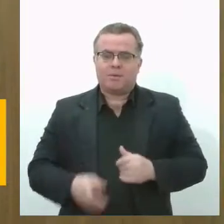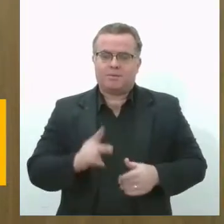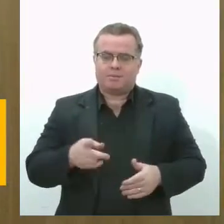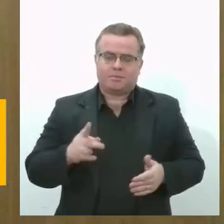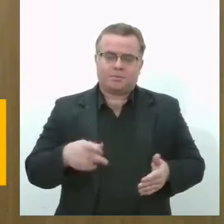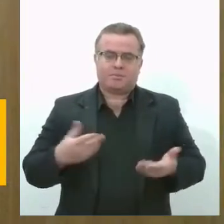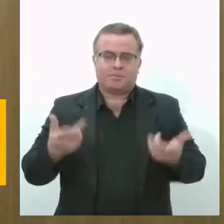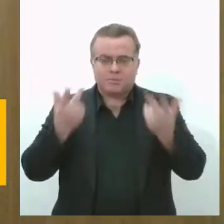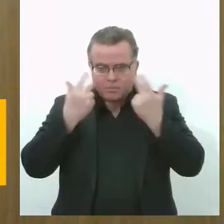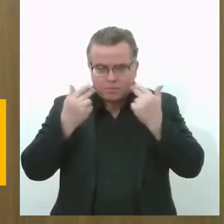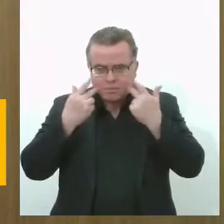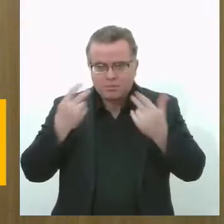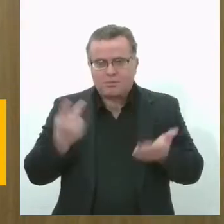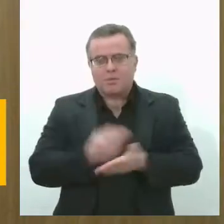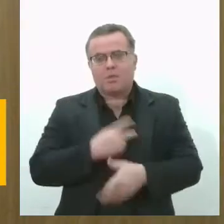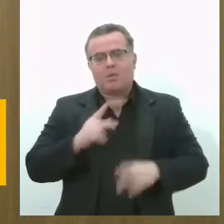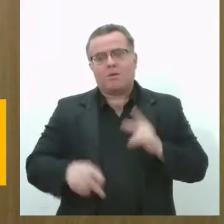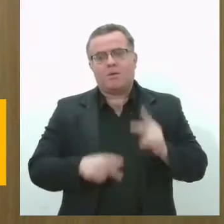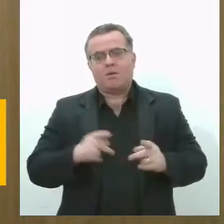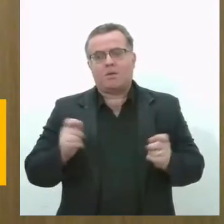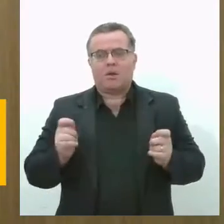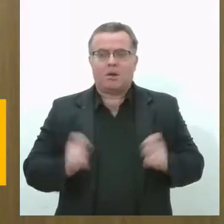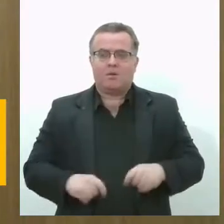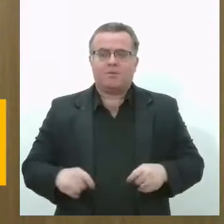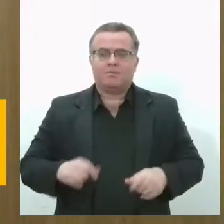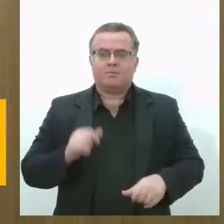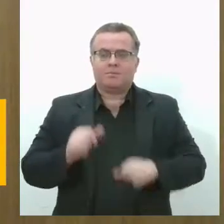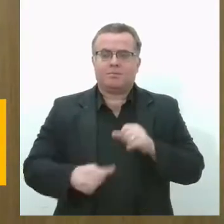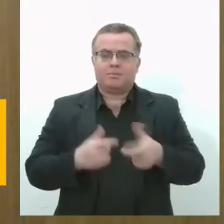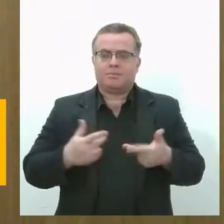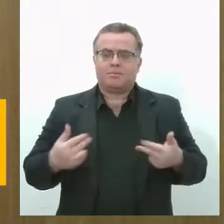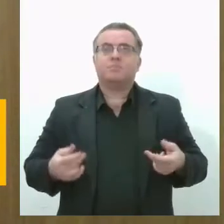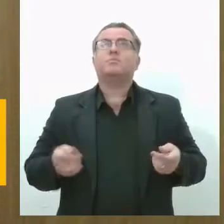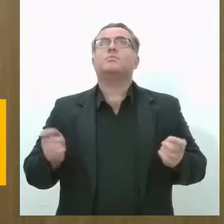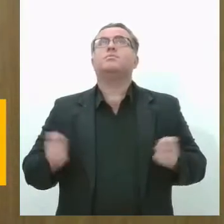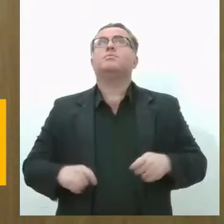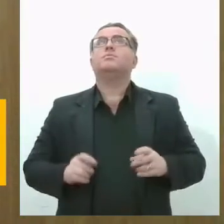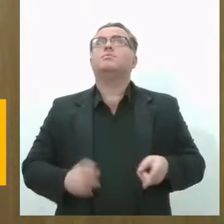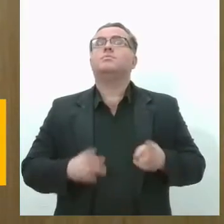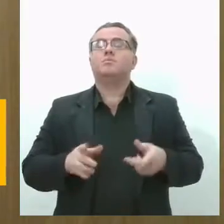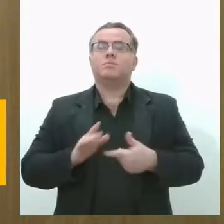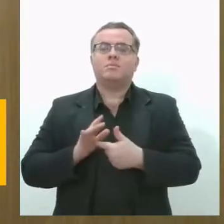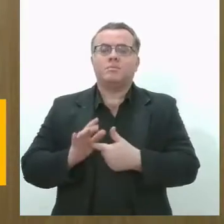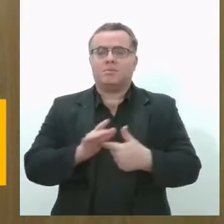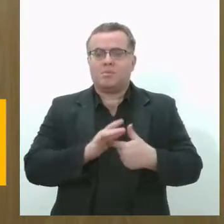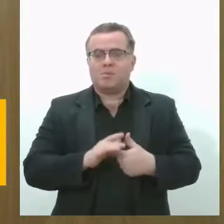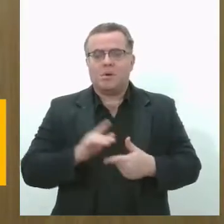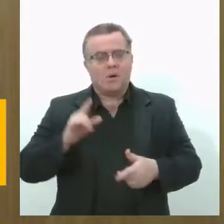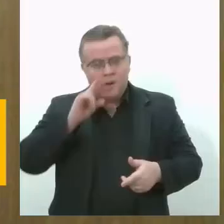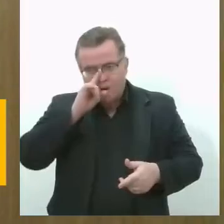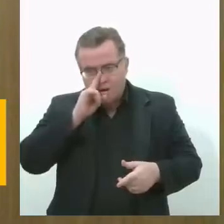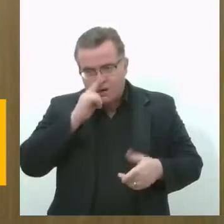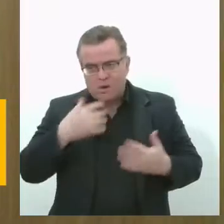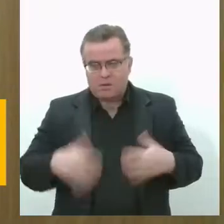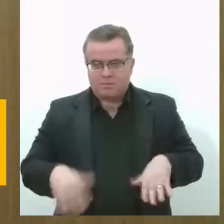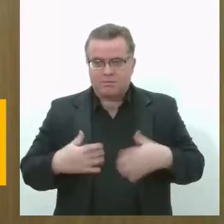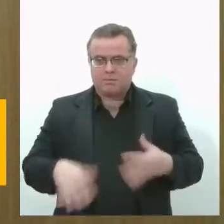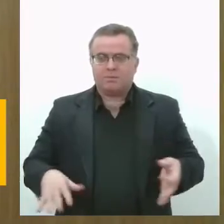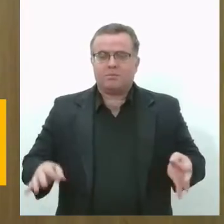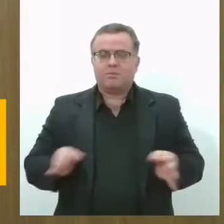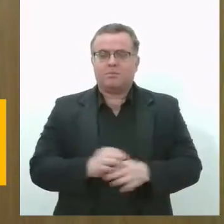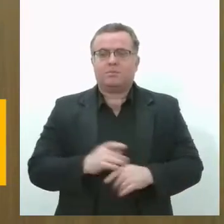e que podem agravar essa situação e levar ainda mais perigo, né, para a instalação aí de